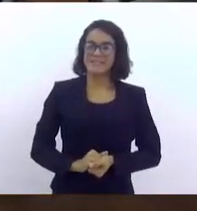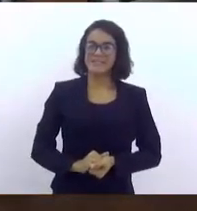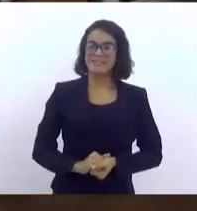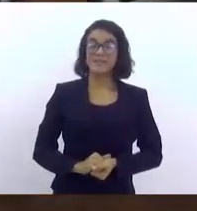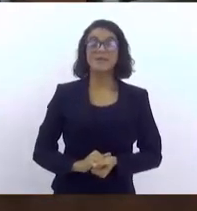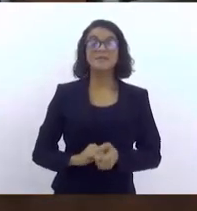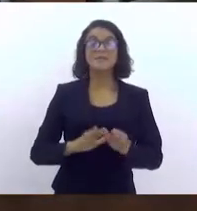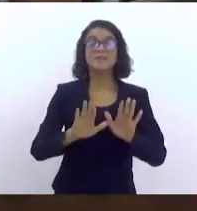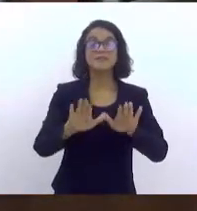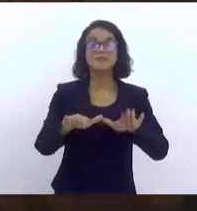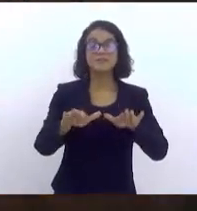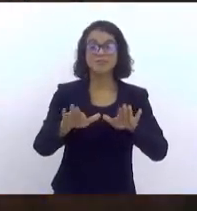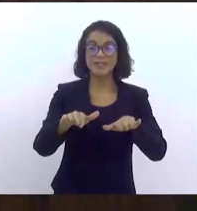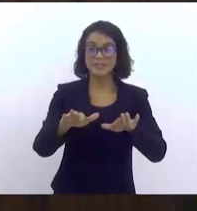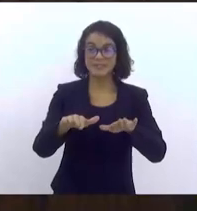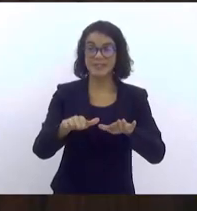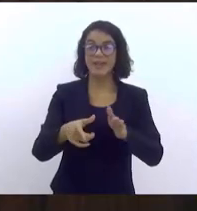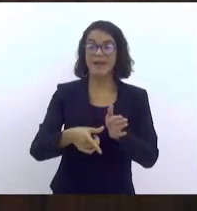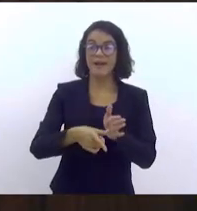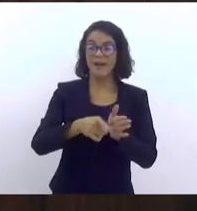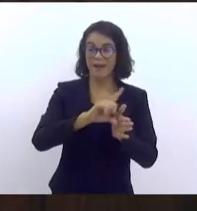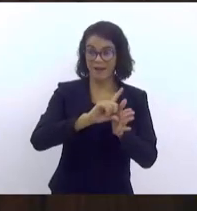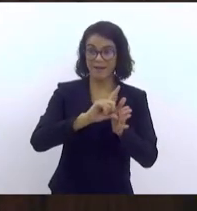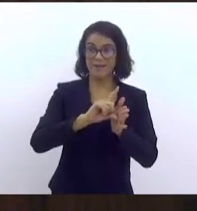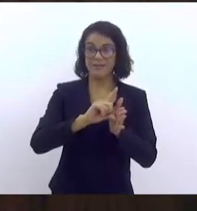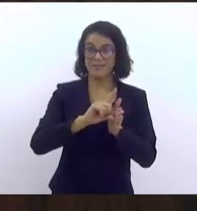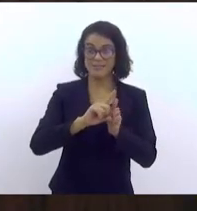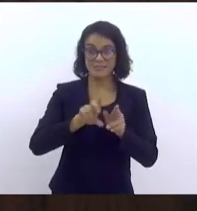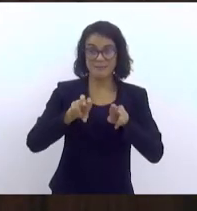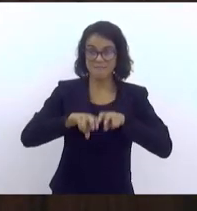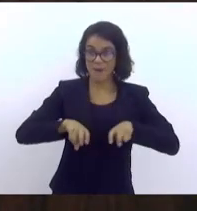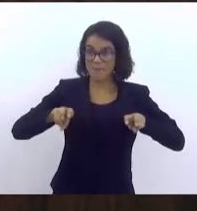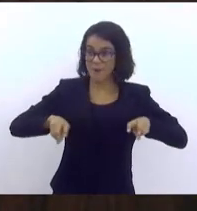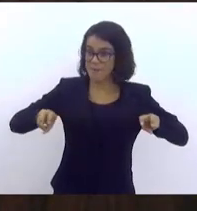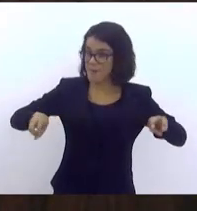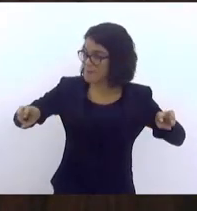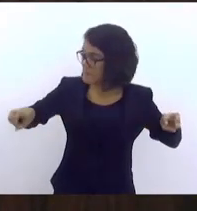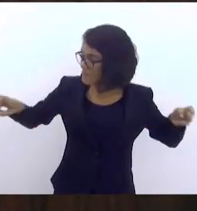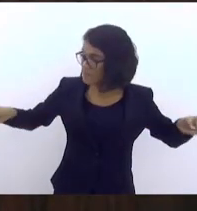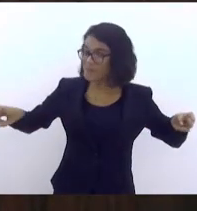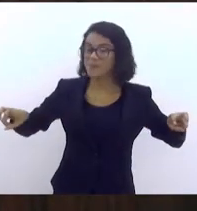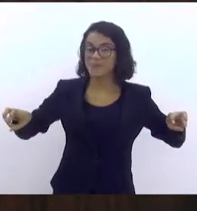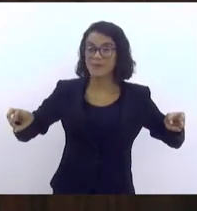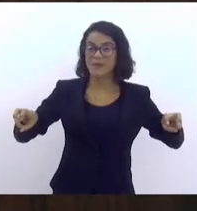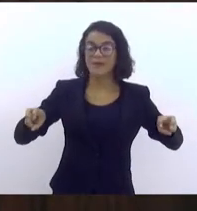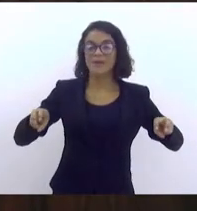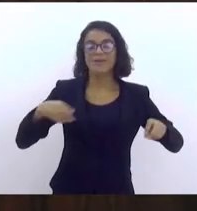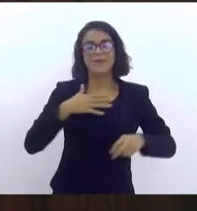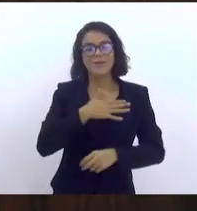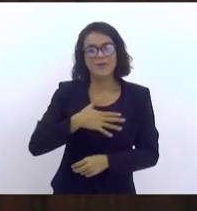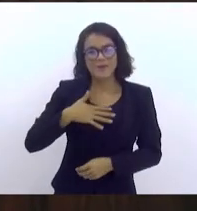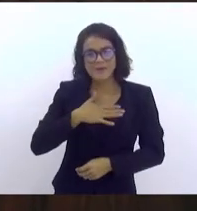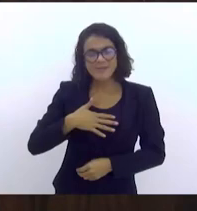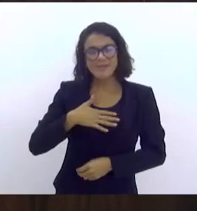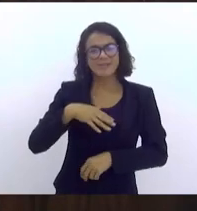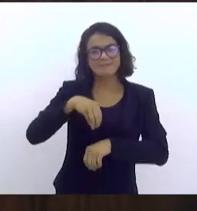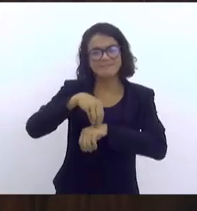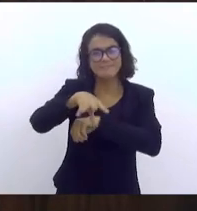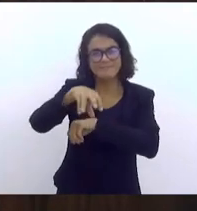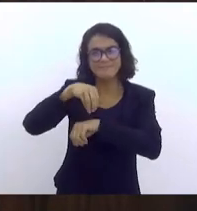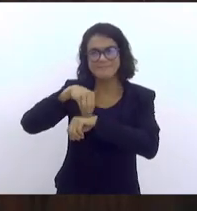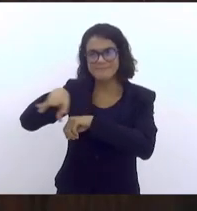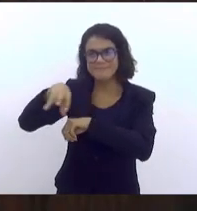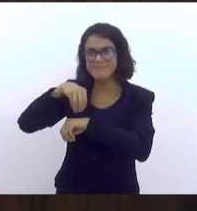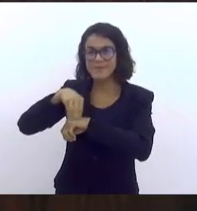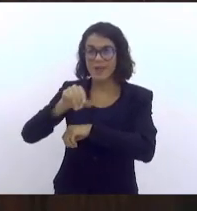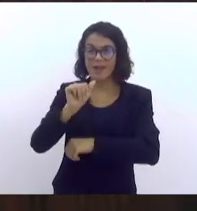gente antes de passar a formar nova mesa eu queria falar para vocês que realmente